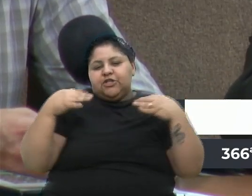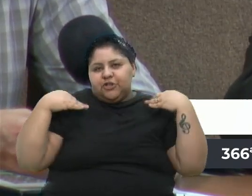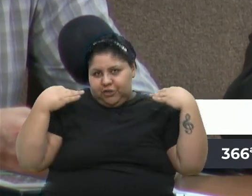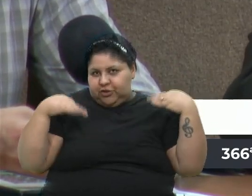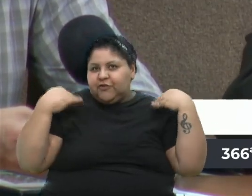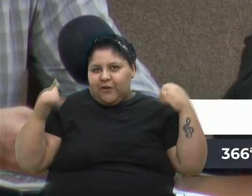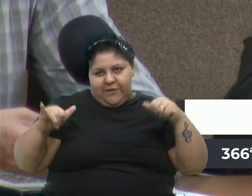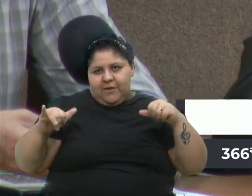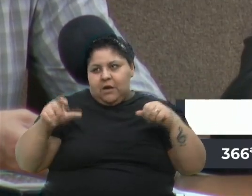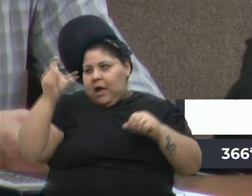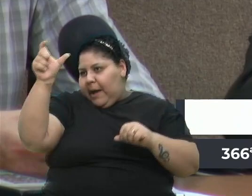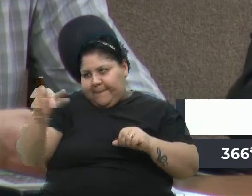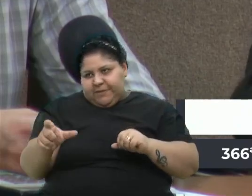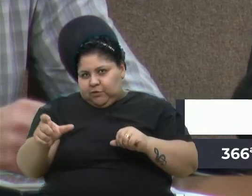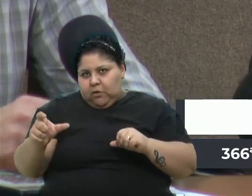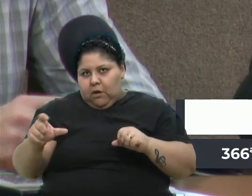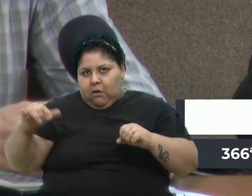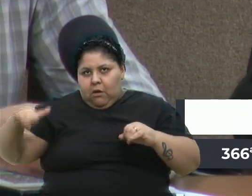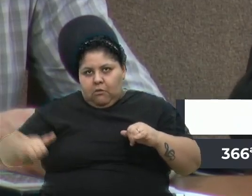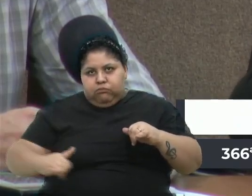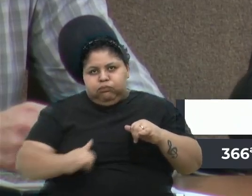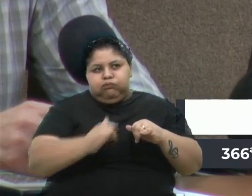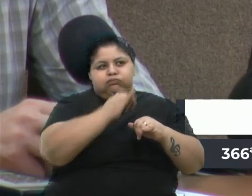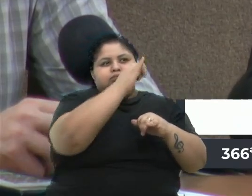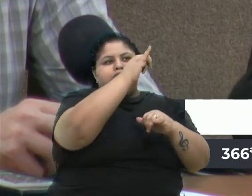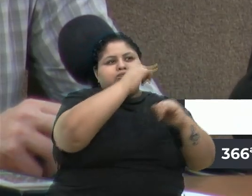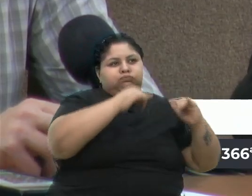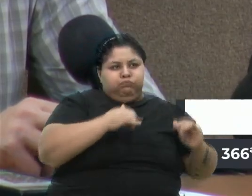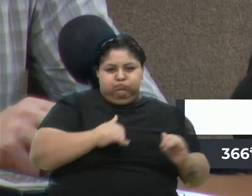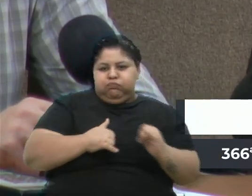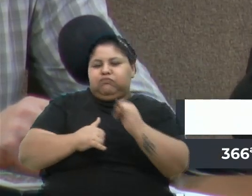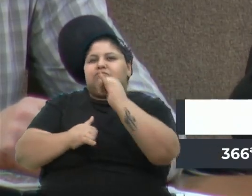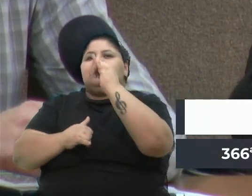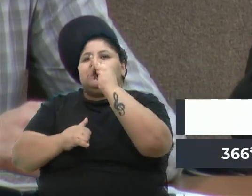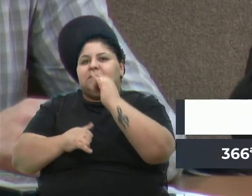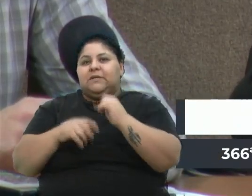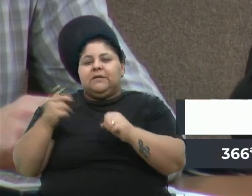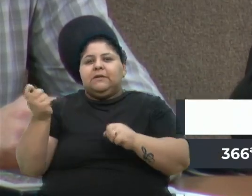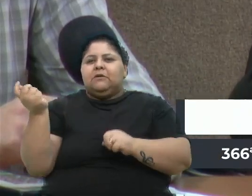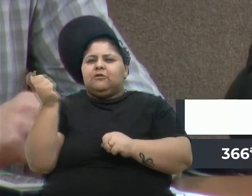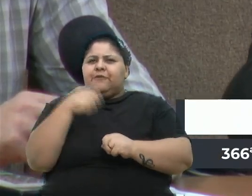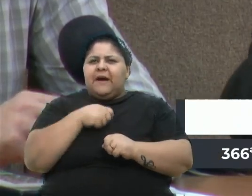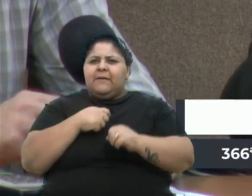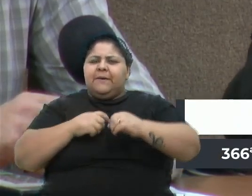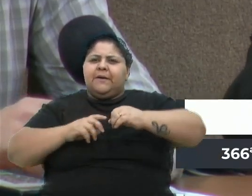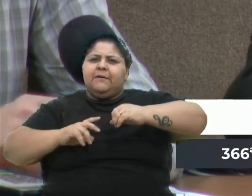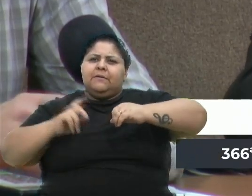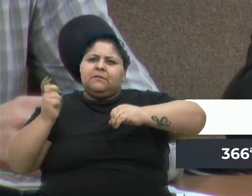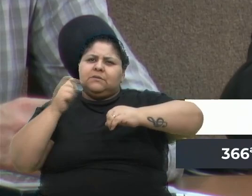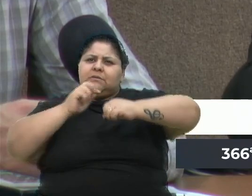locomove, né, precisamos de uma rodoviária decente, precisamos de